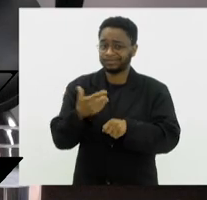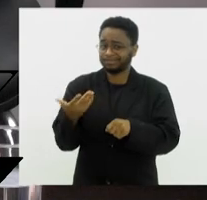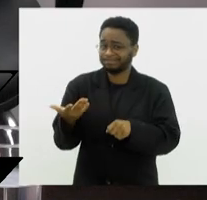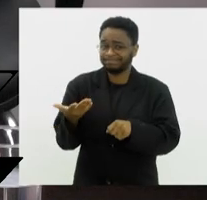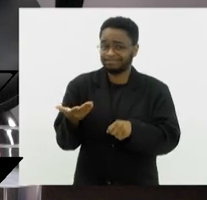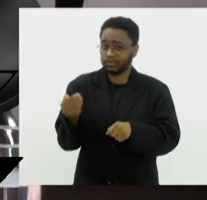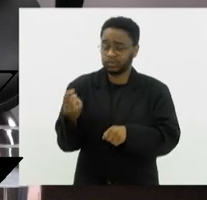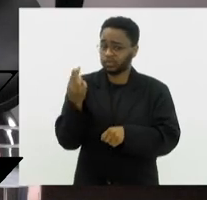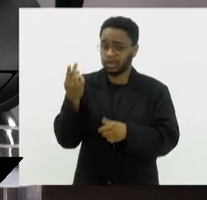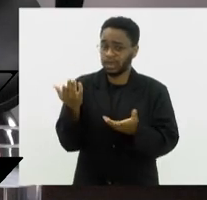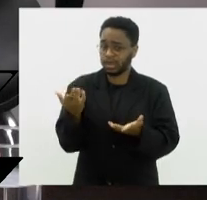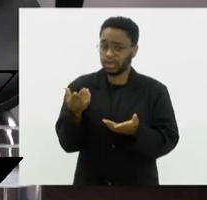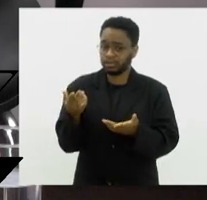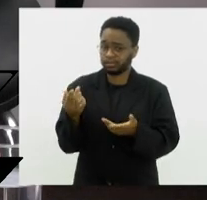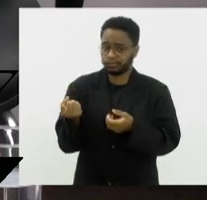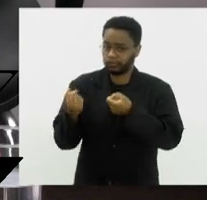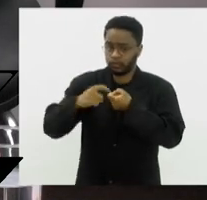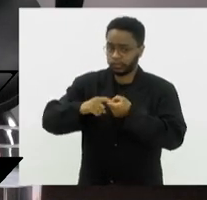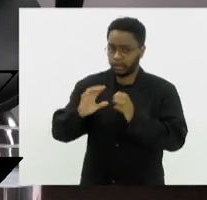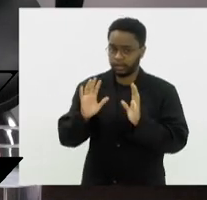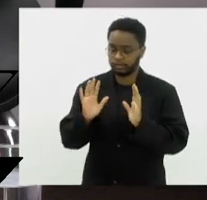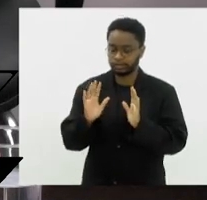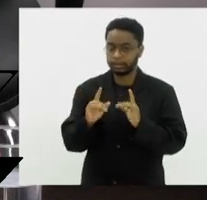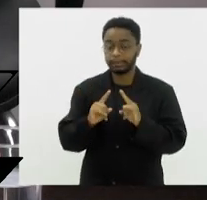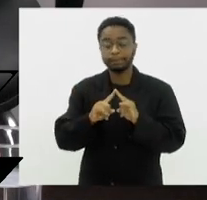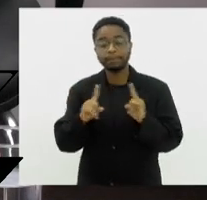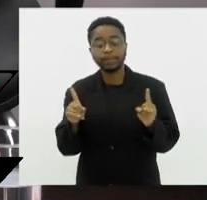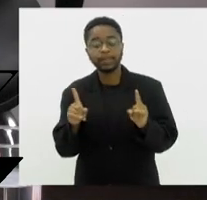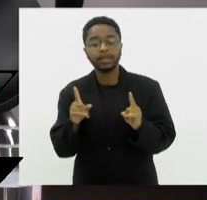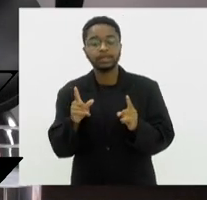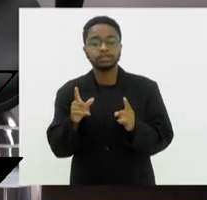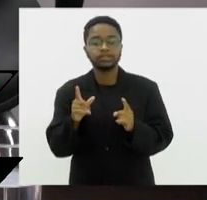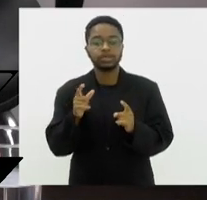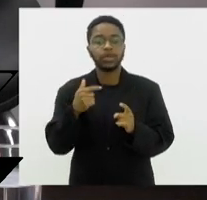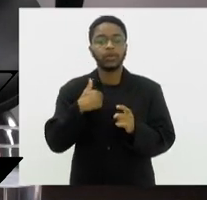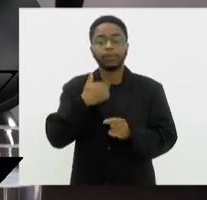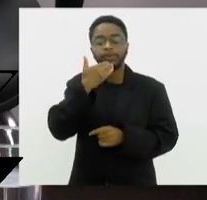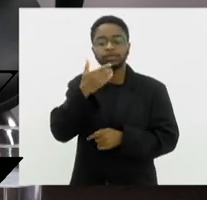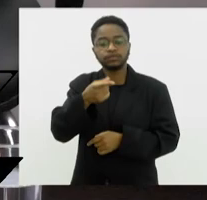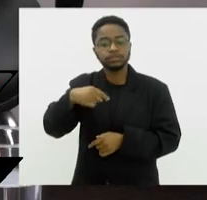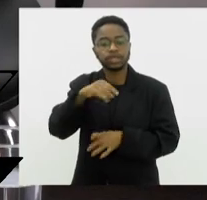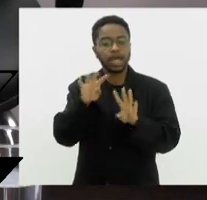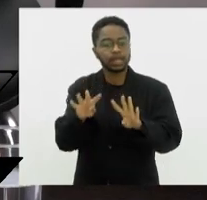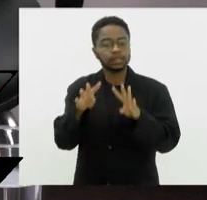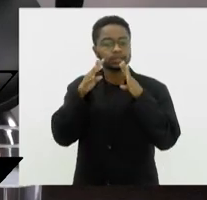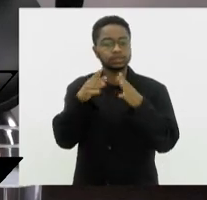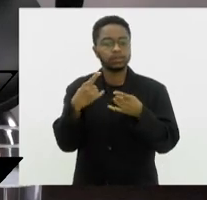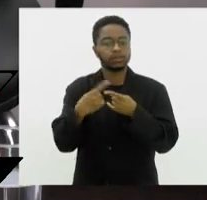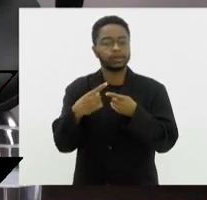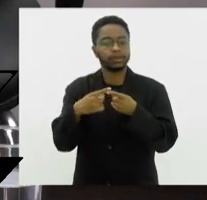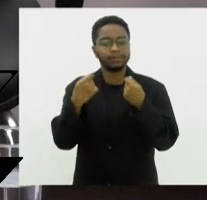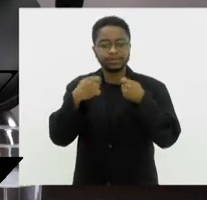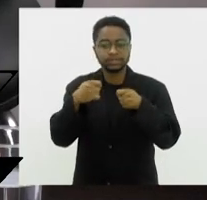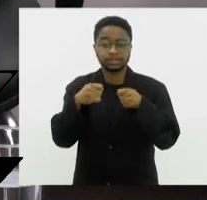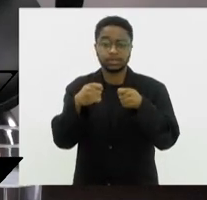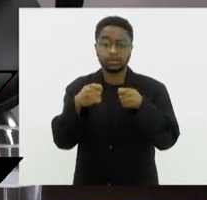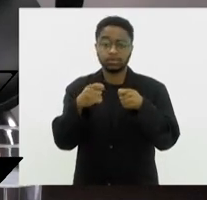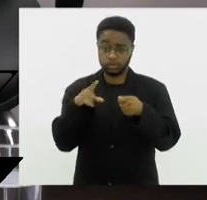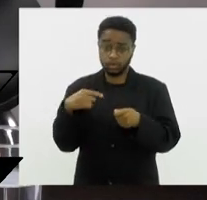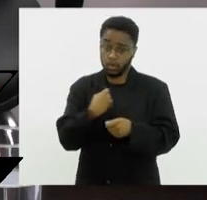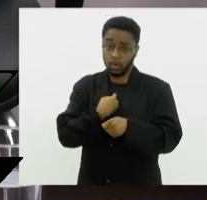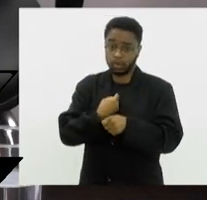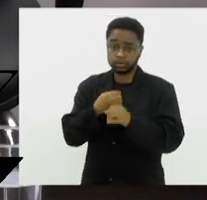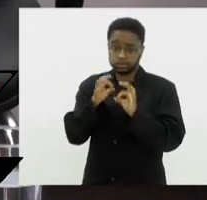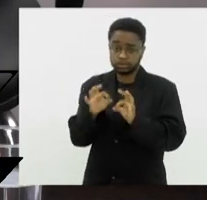Entendeu? Não tem como voltar. Eu só chamei a atenção para a gente ter mais atenção nós mesmos